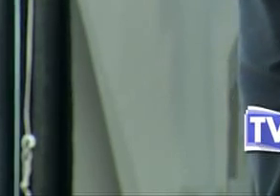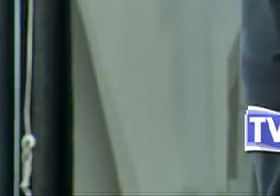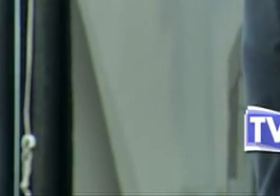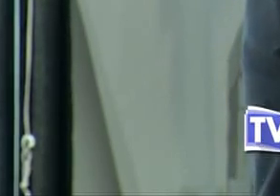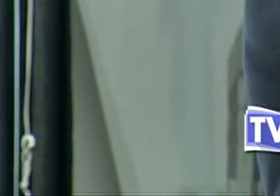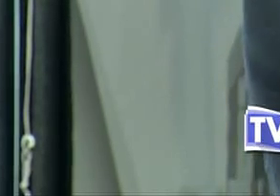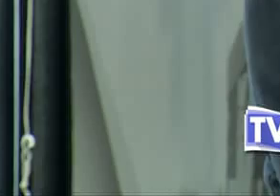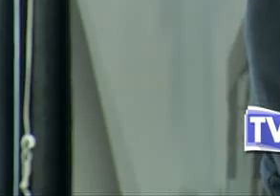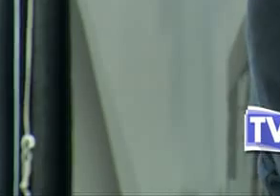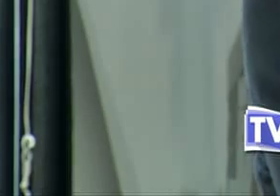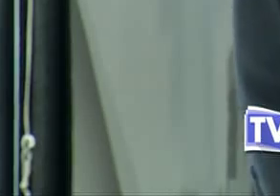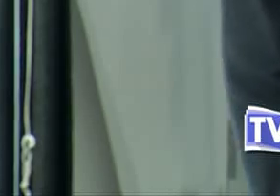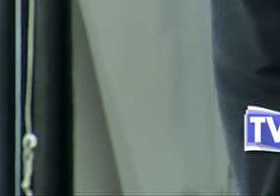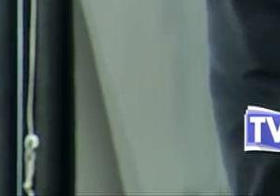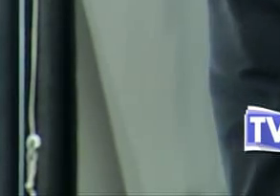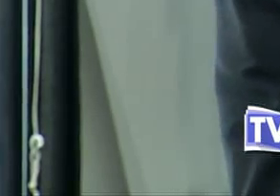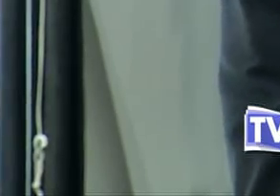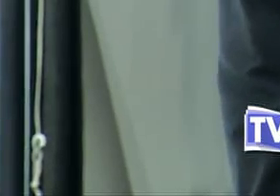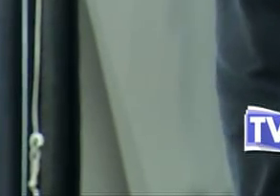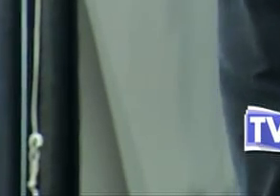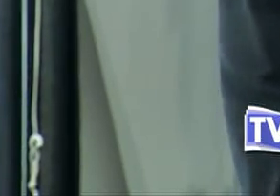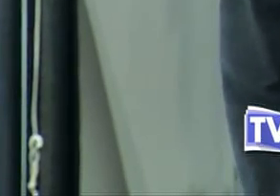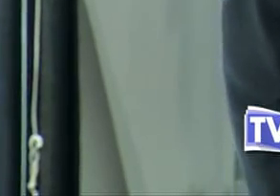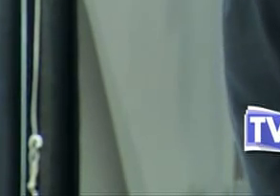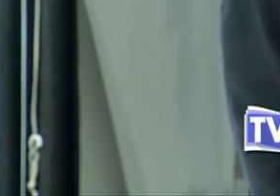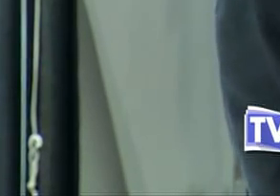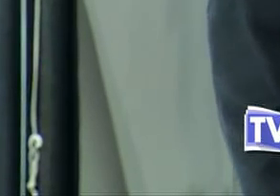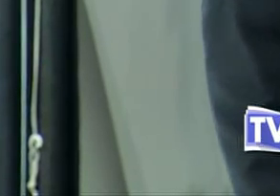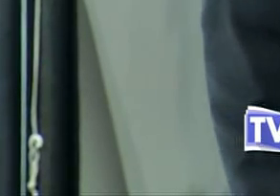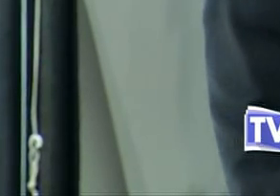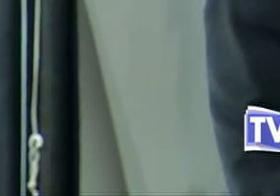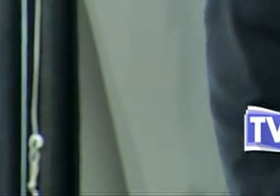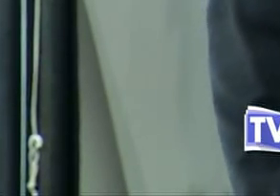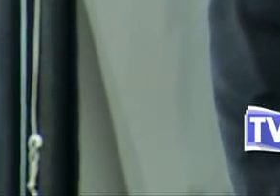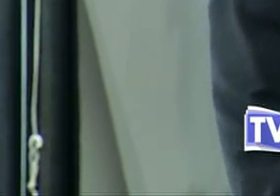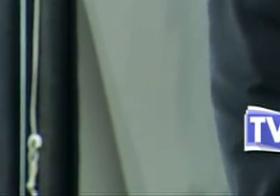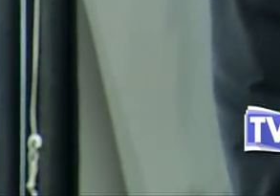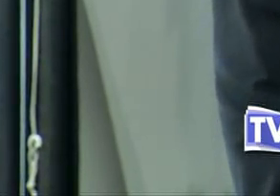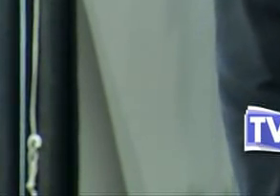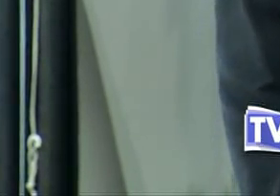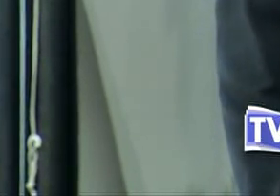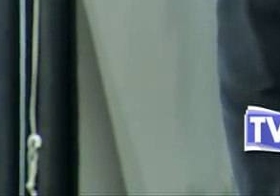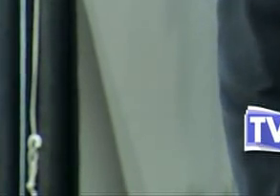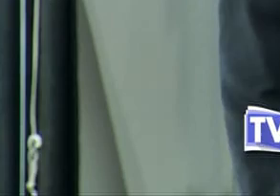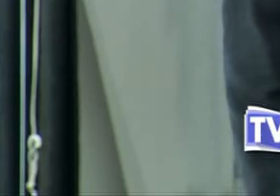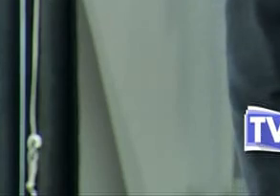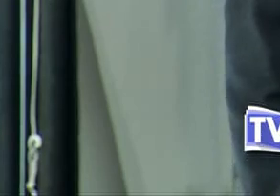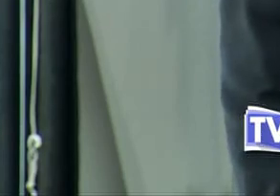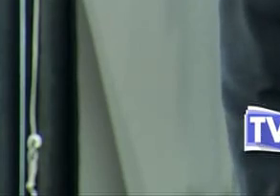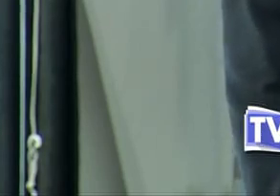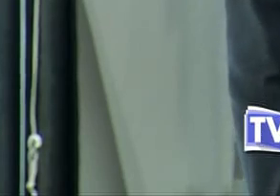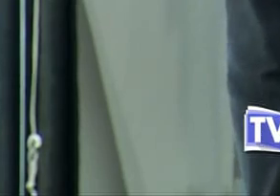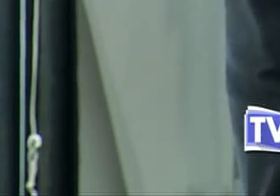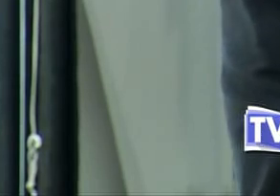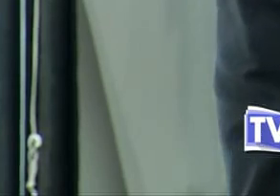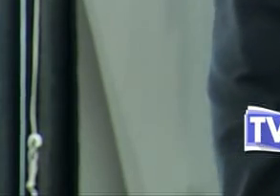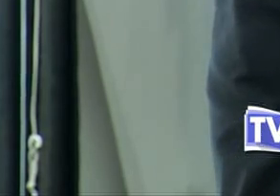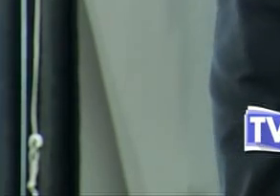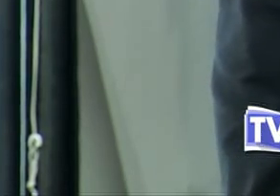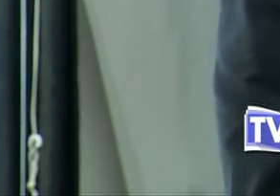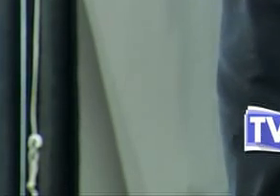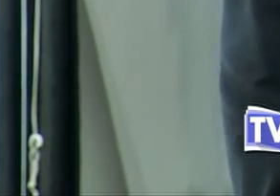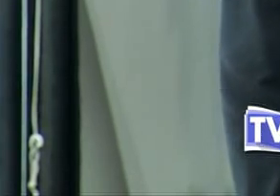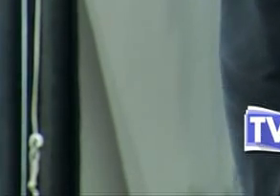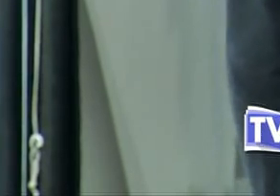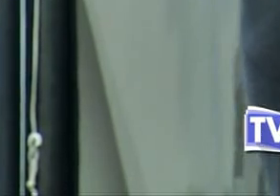oportuno. E temos também nossos colegas aqui que têm parentes médicos, o engenheiro Martinez, que o irmão dele é um médico extremamente conceituado